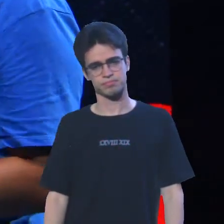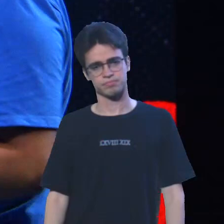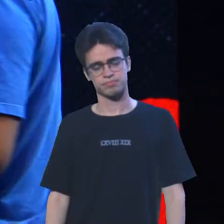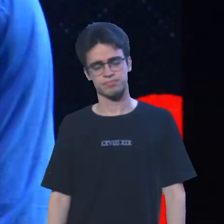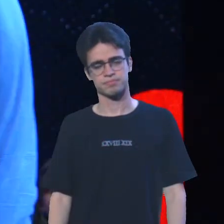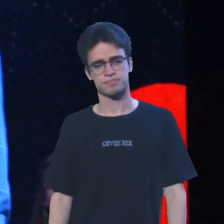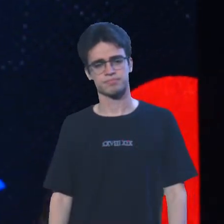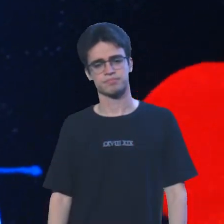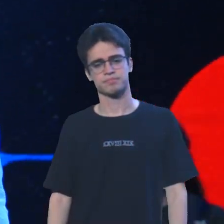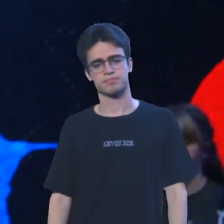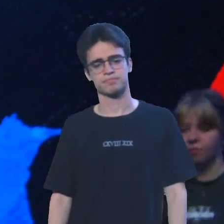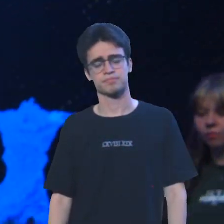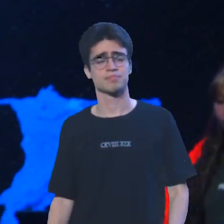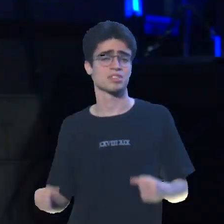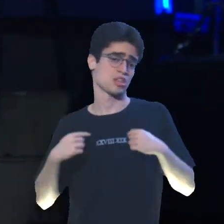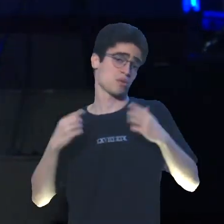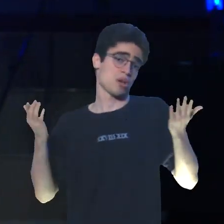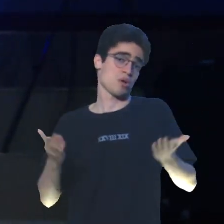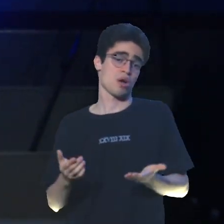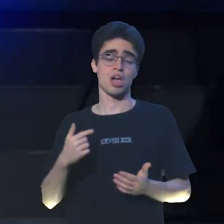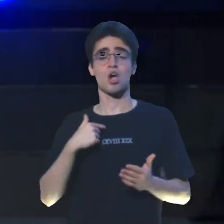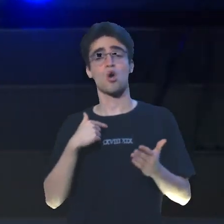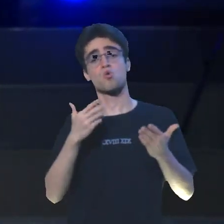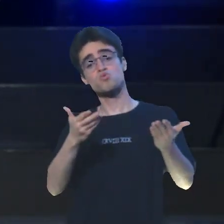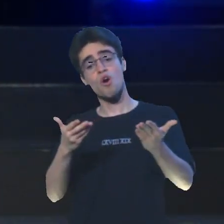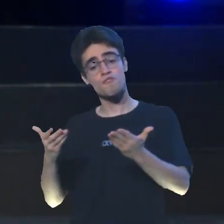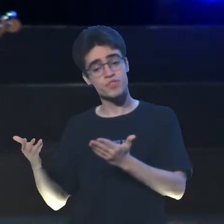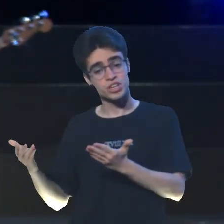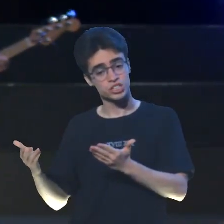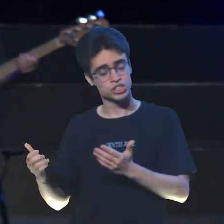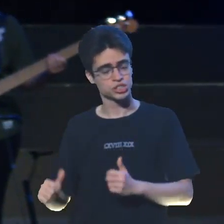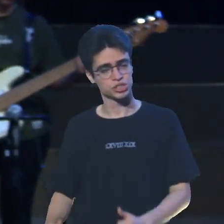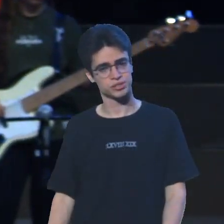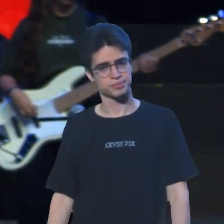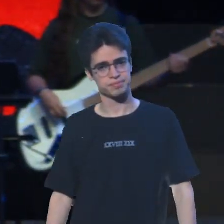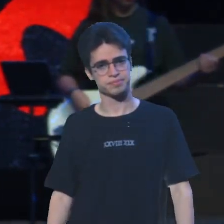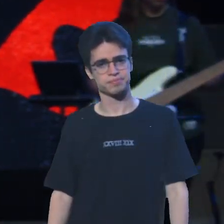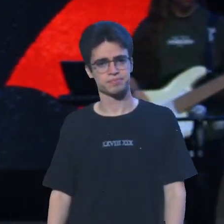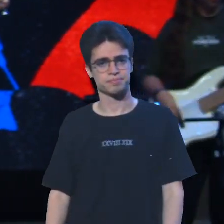Eu tenho um convite para fazer para você.